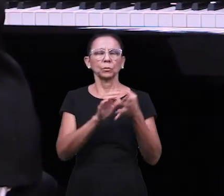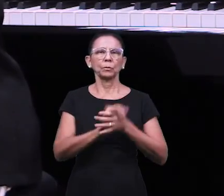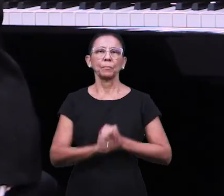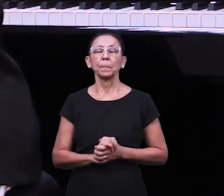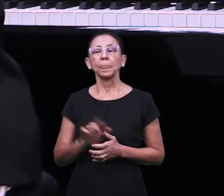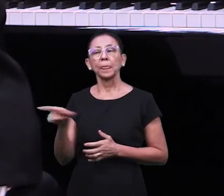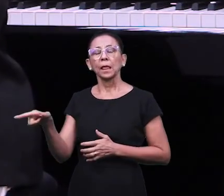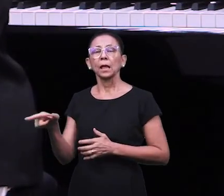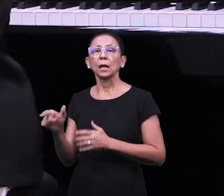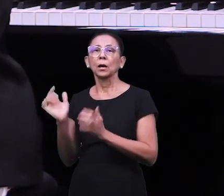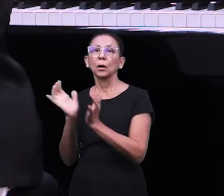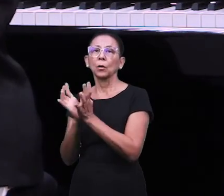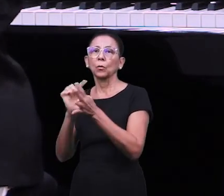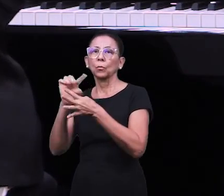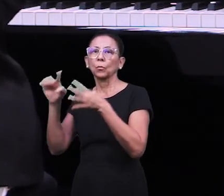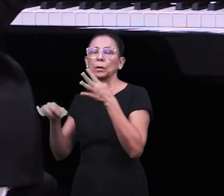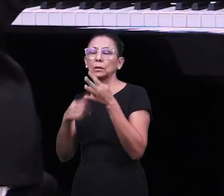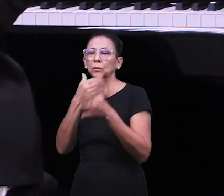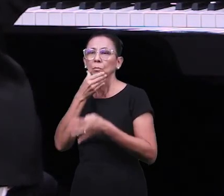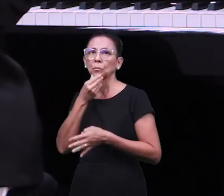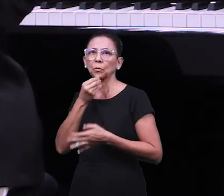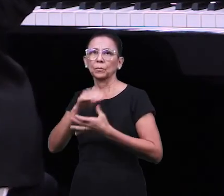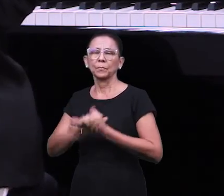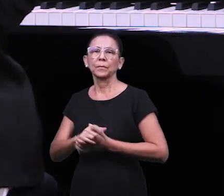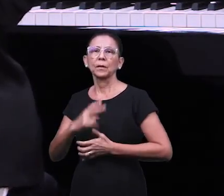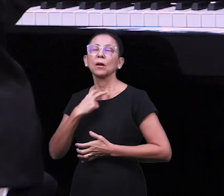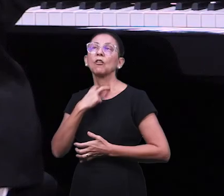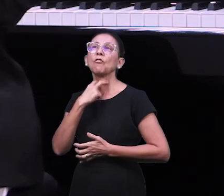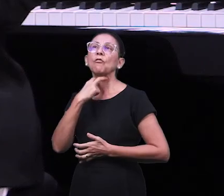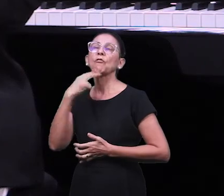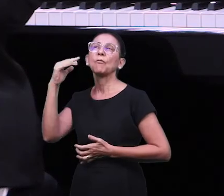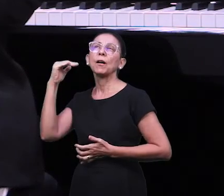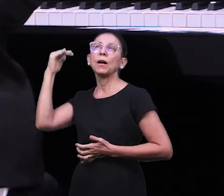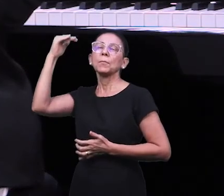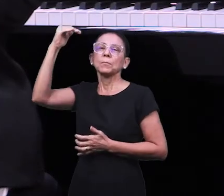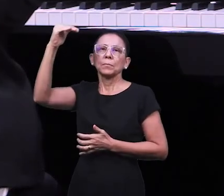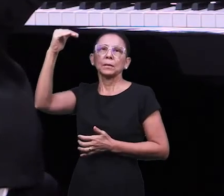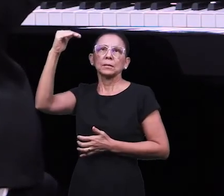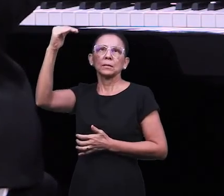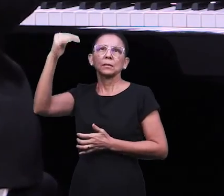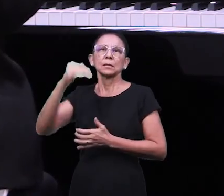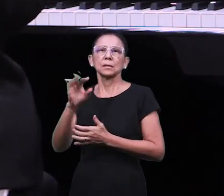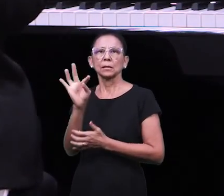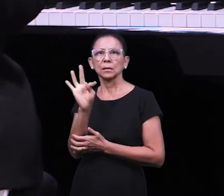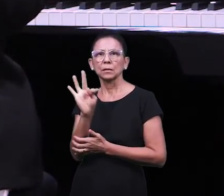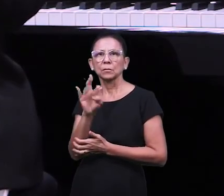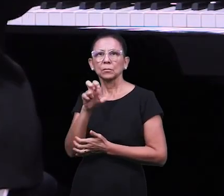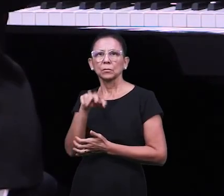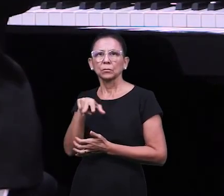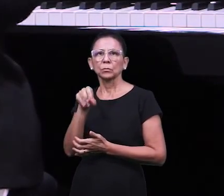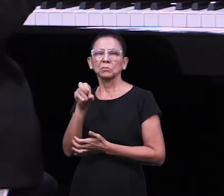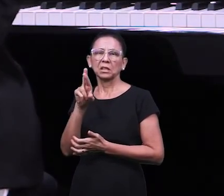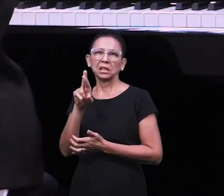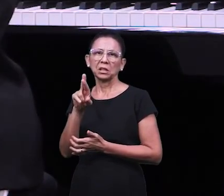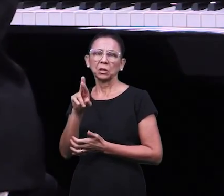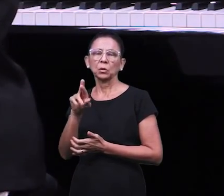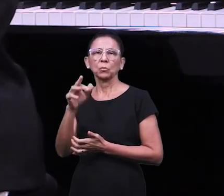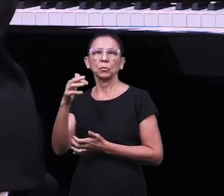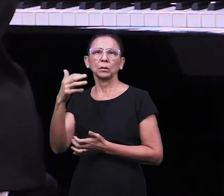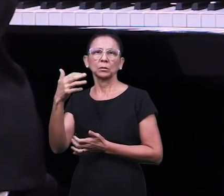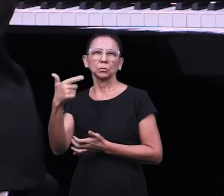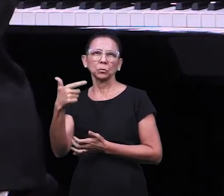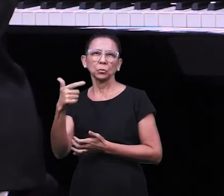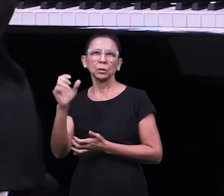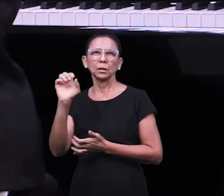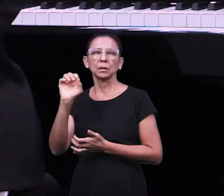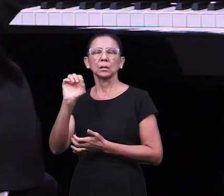quarteto masculino, ele é muito mais, a extensão vocal é maior. O tenor é quase que 2 oitavas, 2,5 pode chegar.